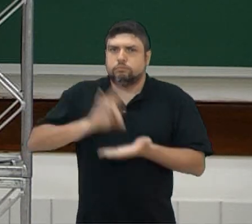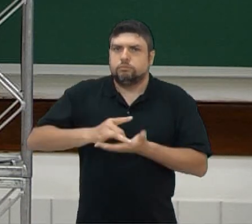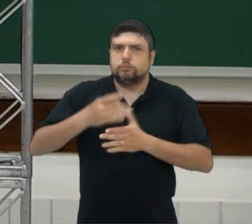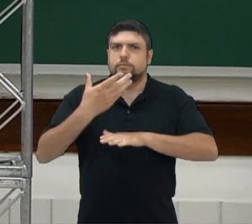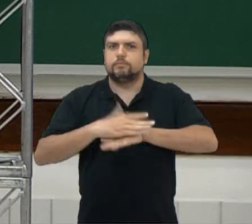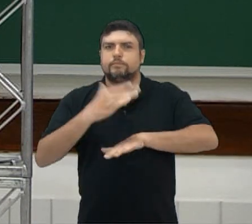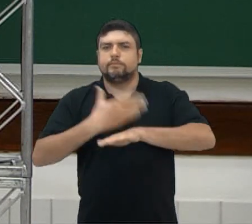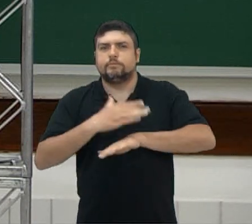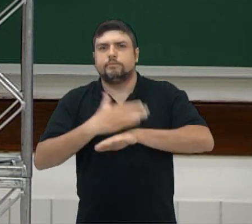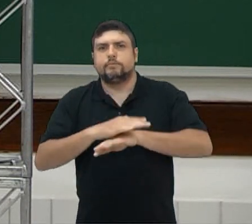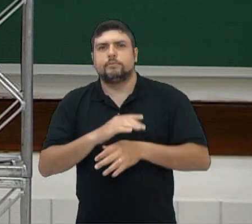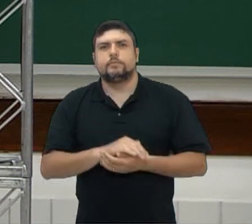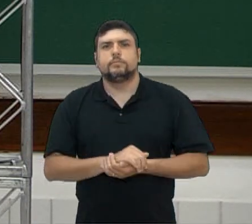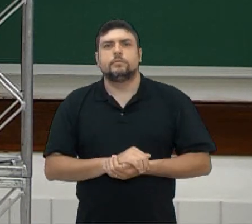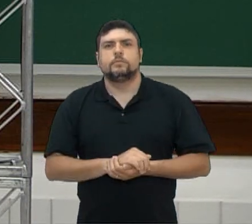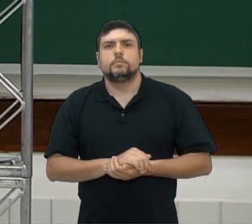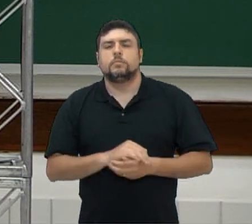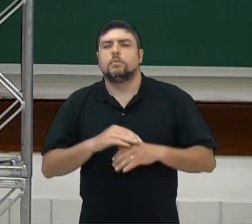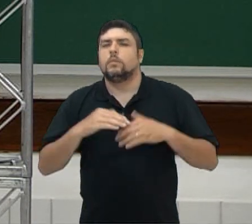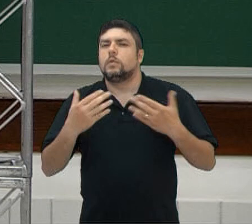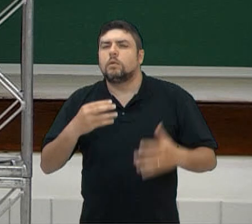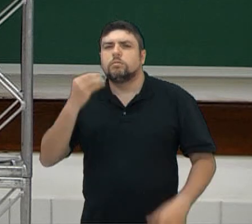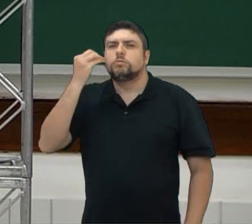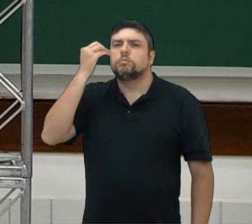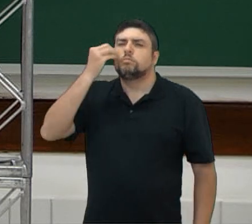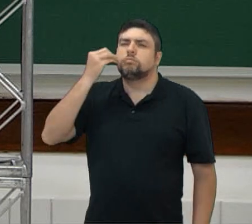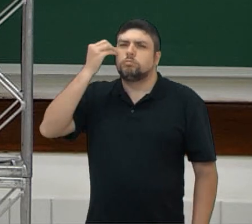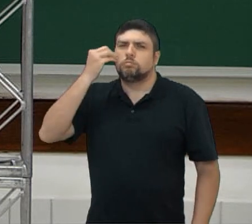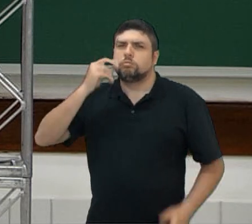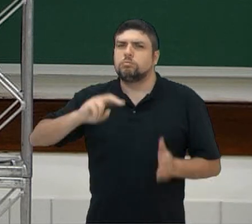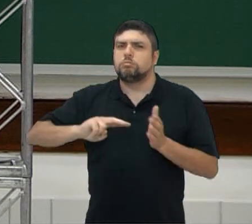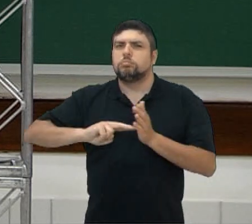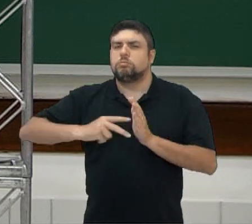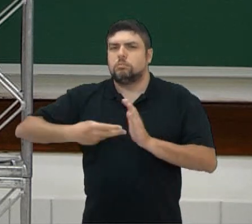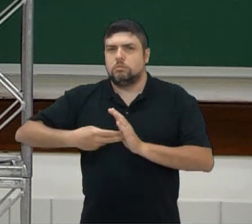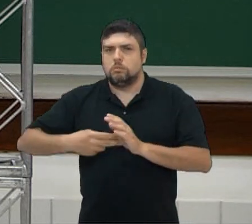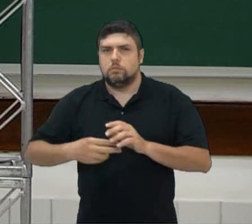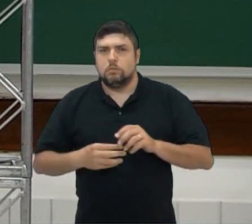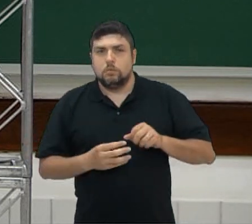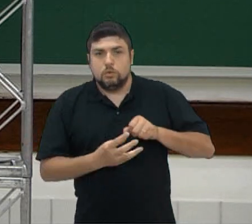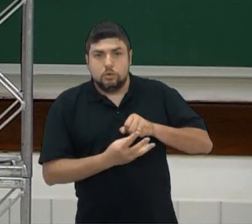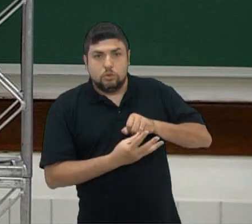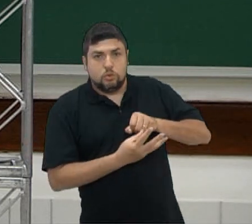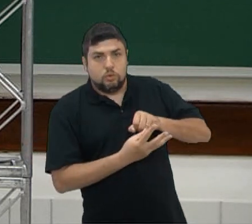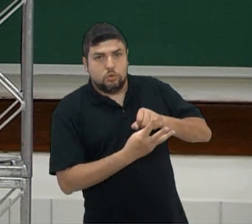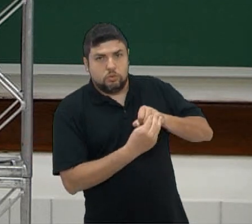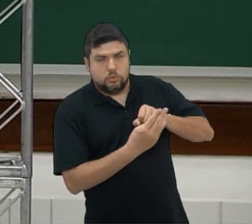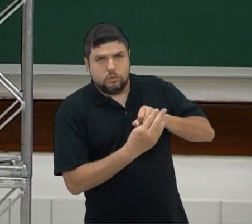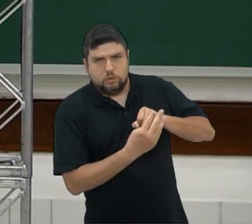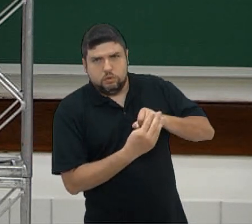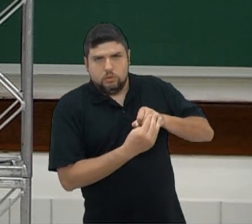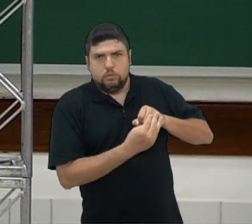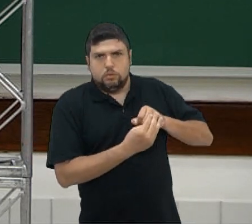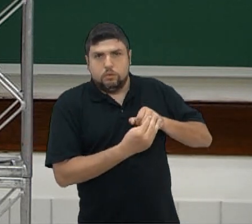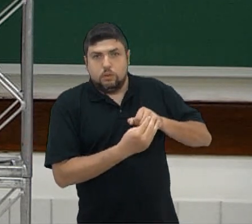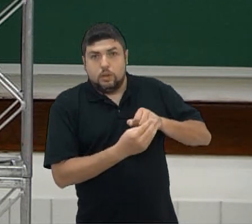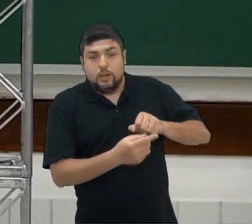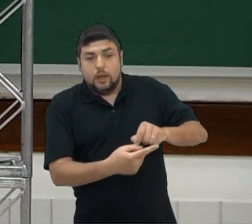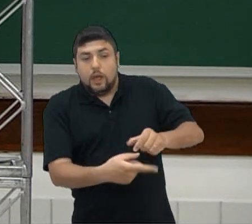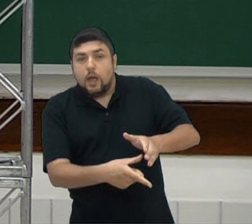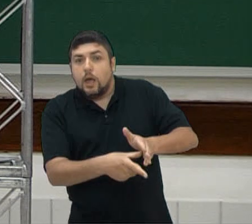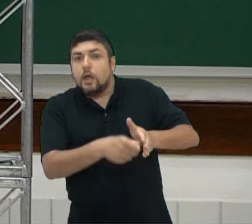o método experimental, o que é, né? É quando o conhecimento só vem através de muitos experimentos,